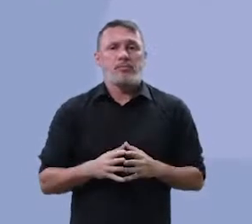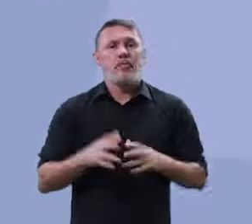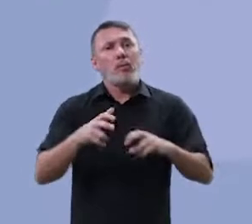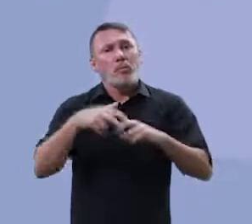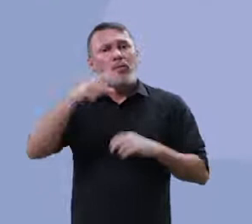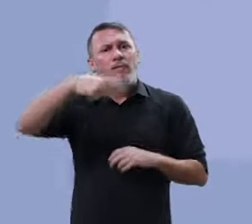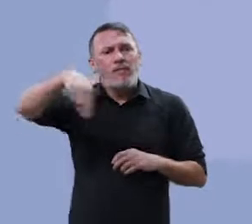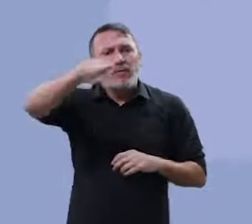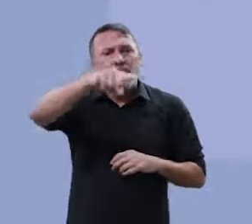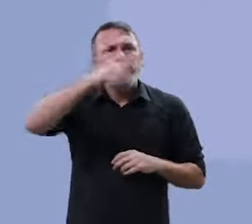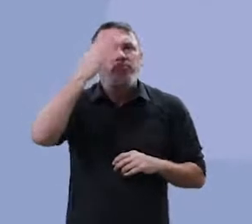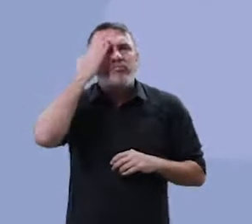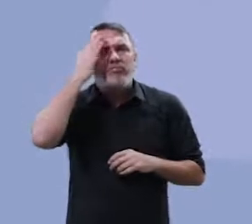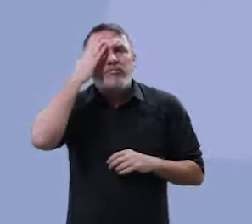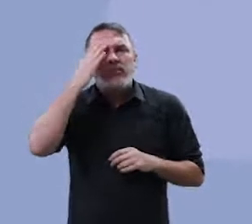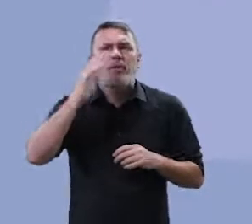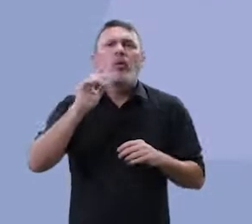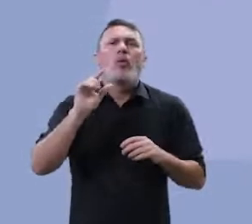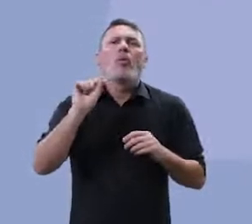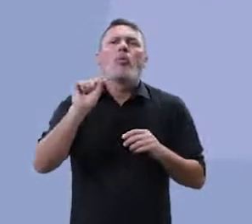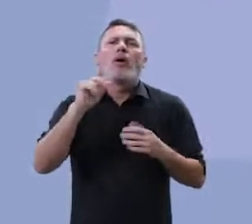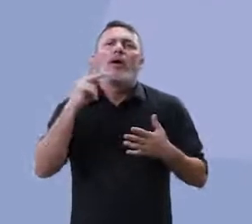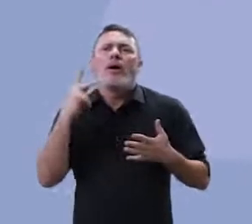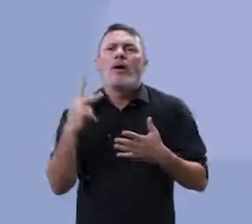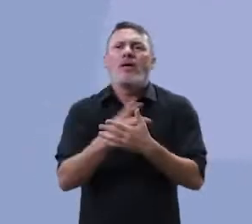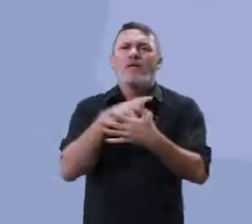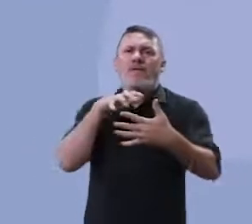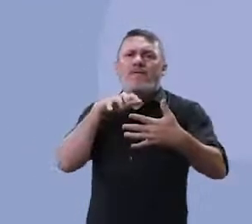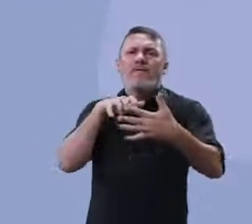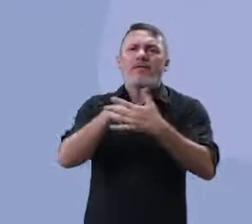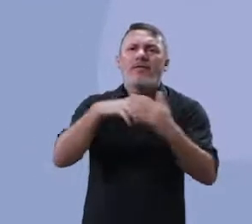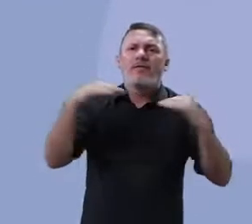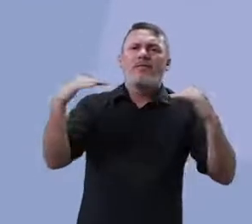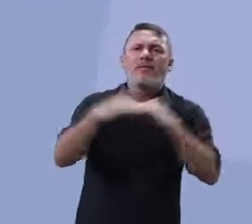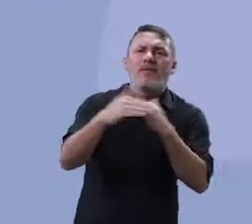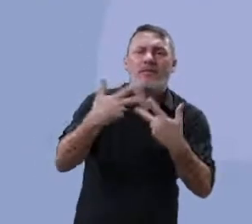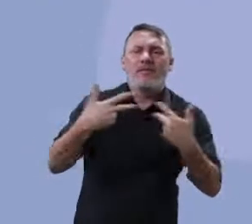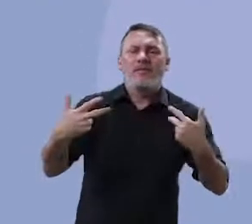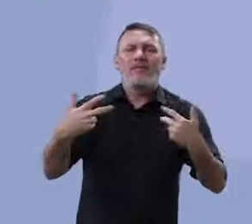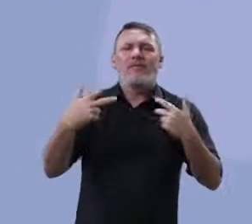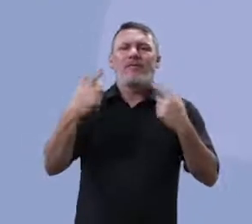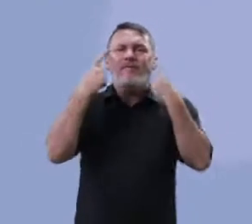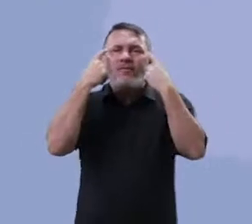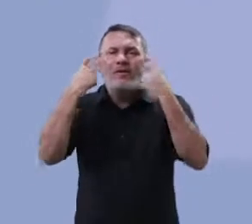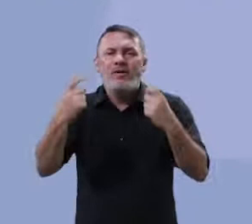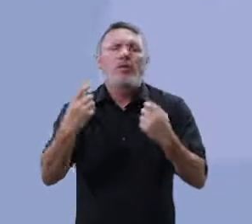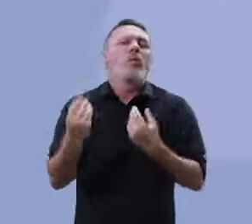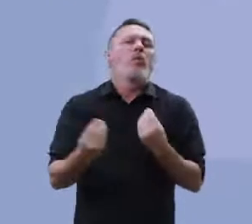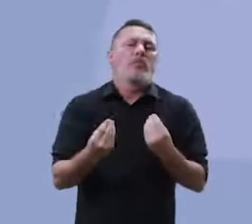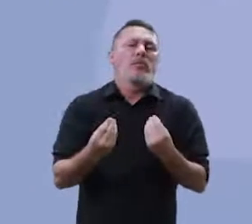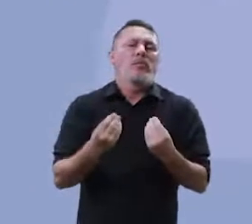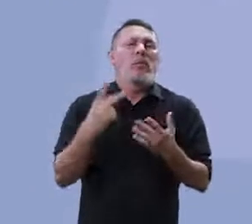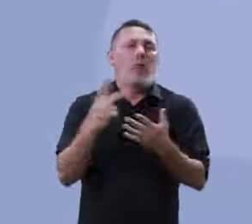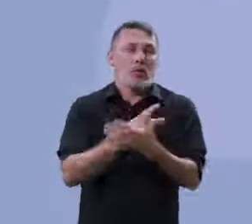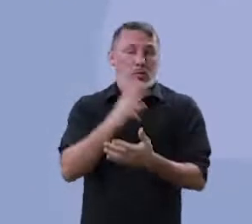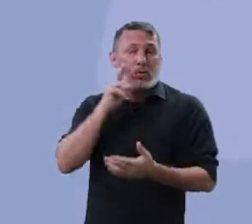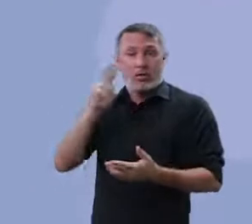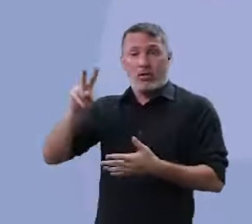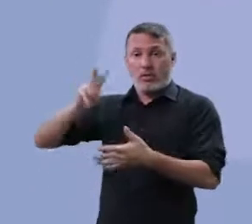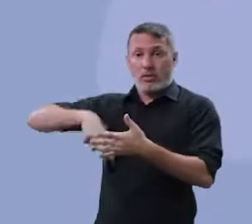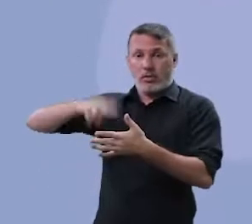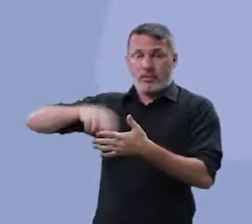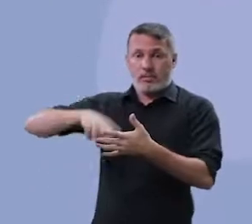Então, meus queridos, o que também pode ocasionar essa violência no trânsito? Olha aí, vamos ler comigo? A falta de infraestrutura